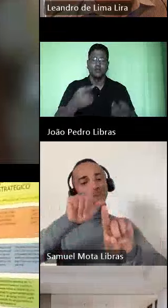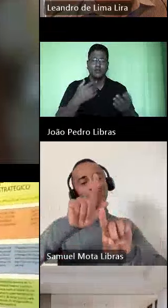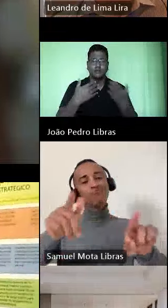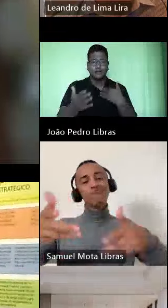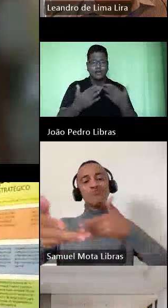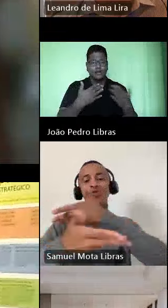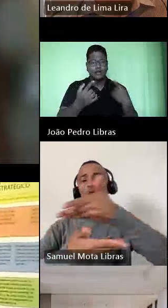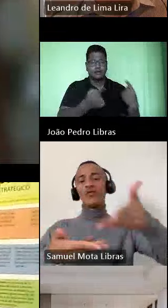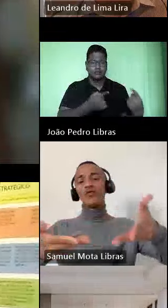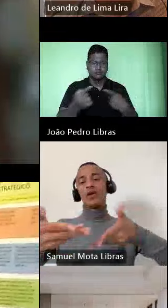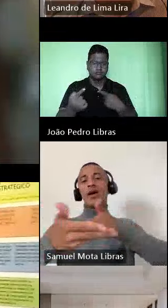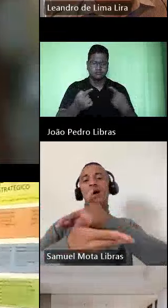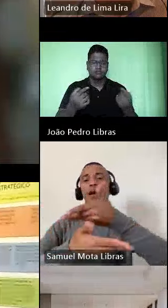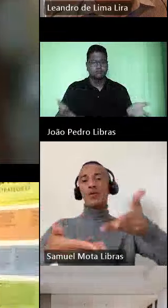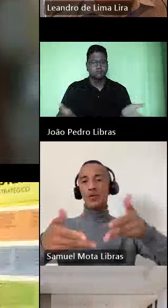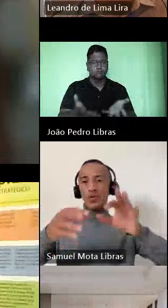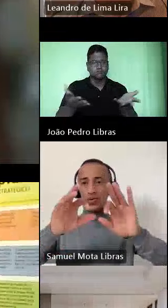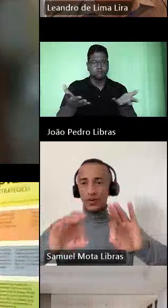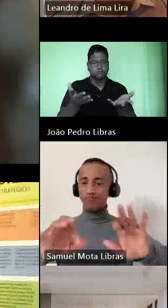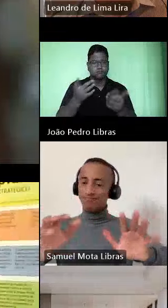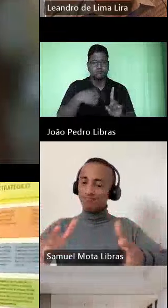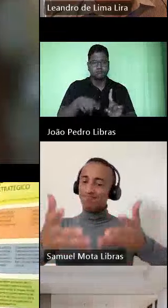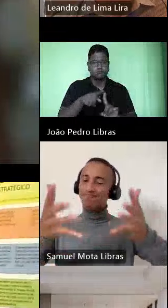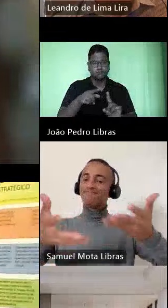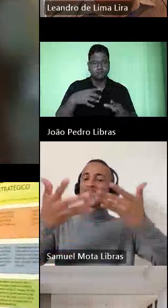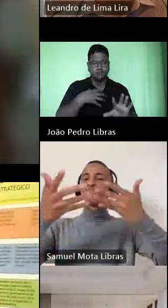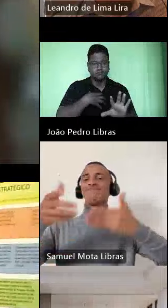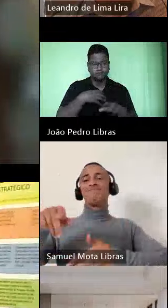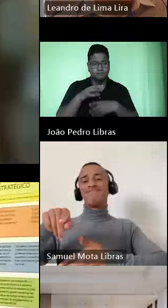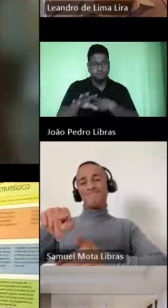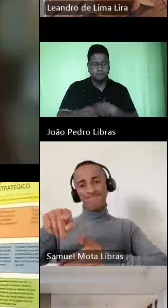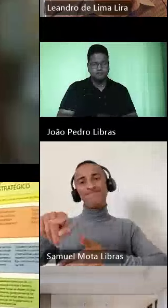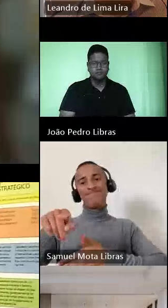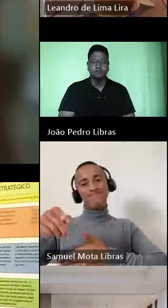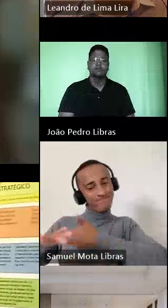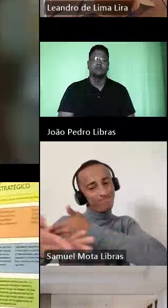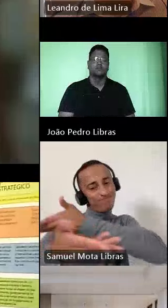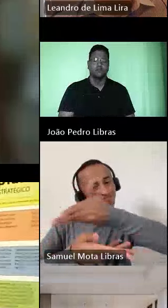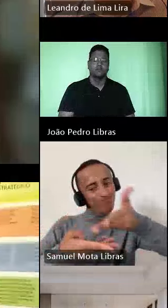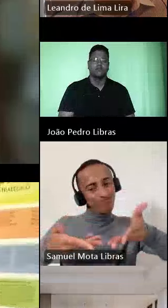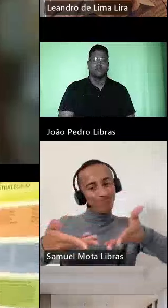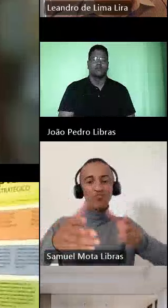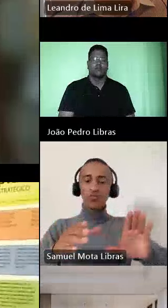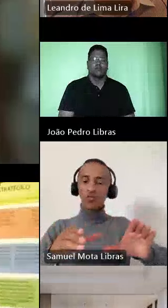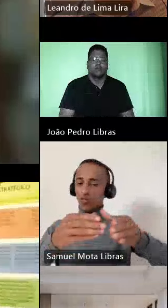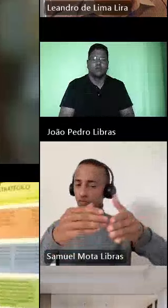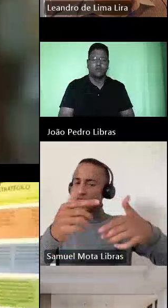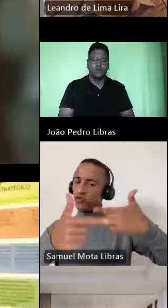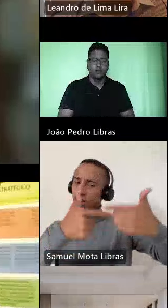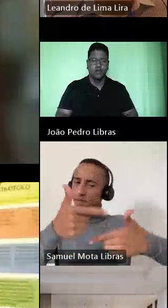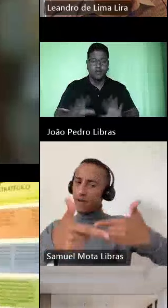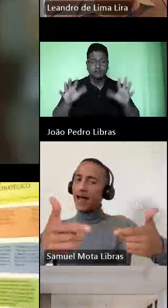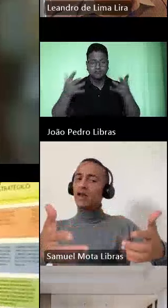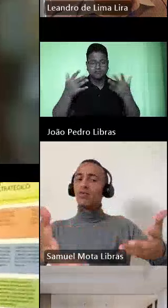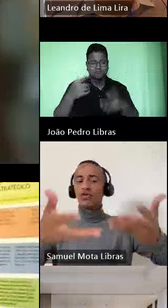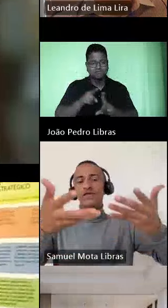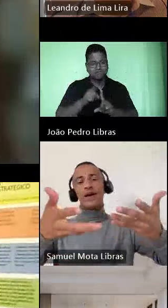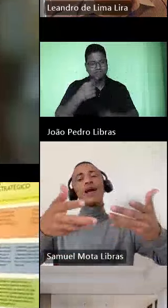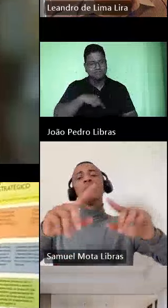da motivação do incentivo mútuo e e e celebrando também as as entregas que a gente